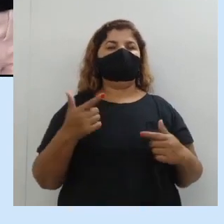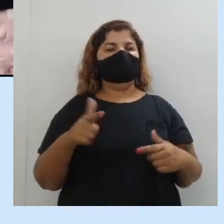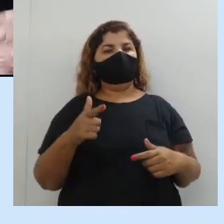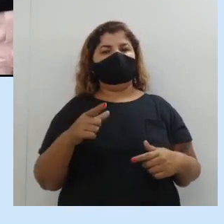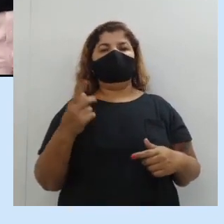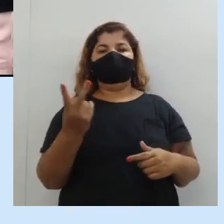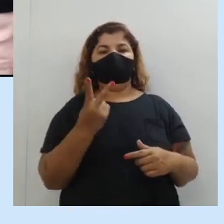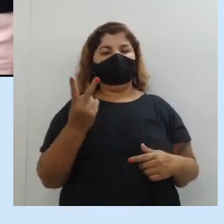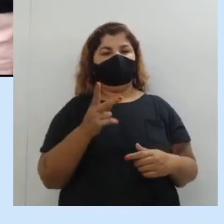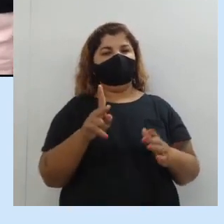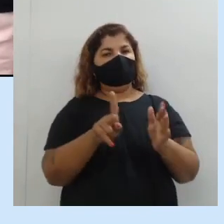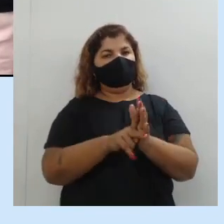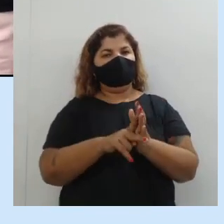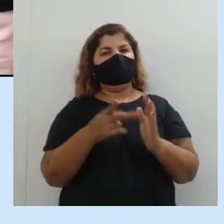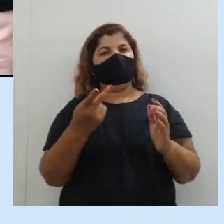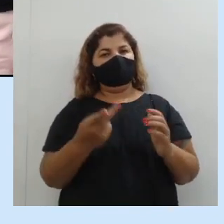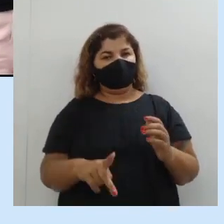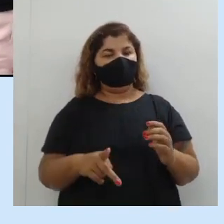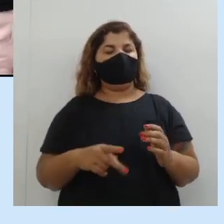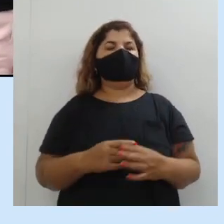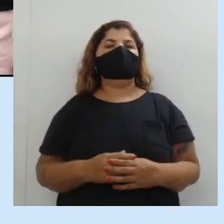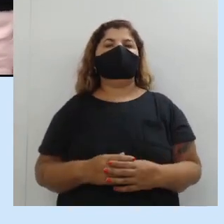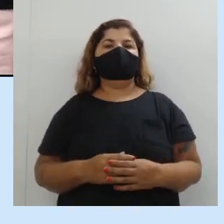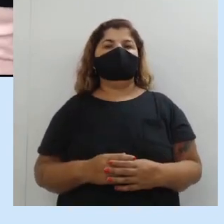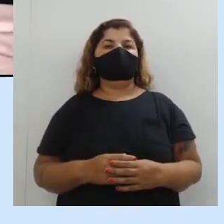que é nosso. Entendeu?